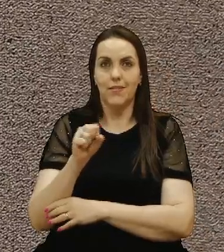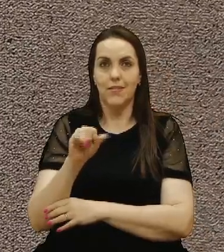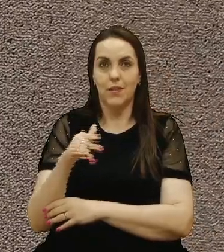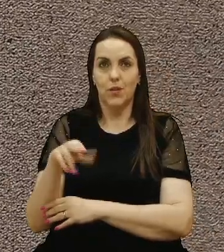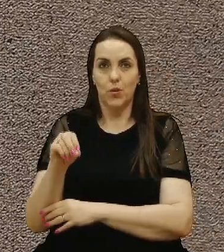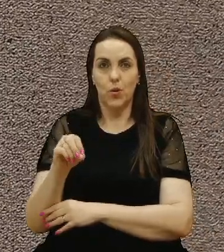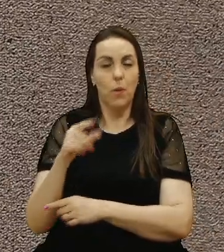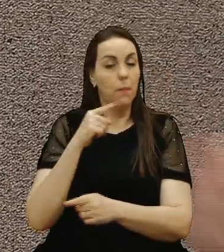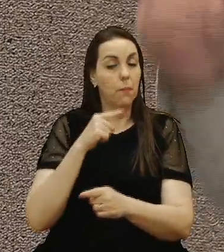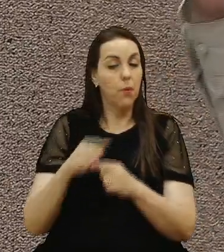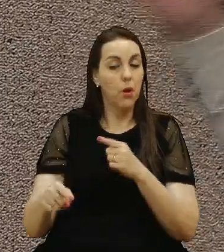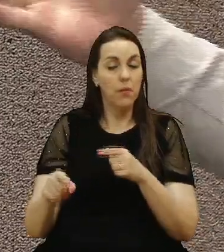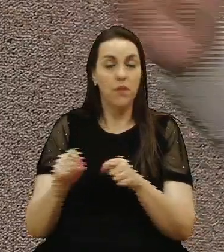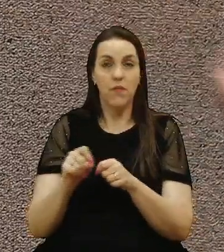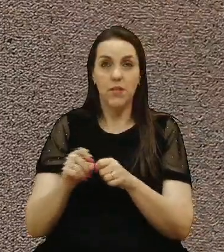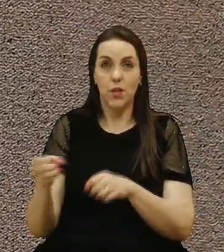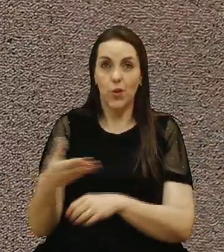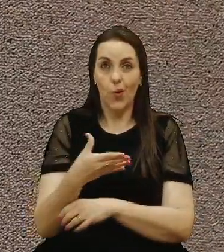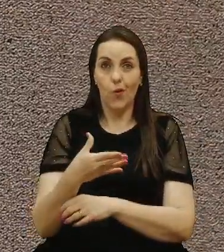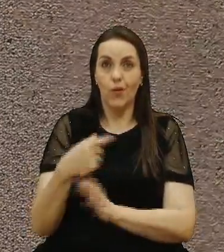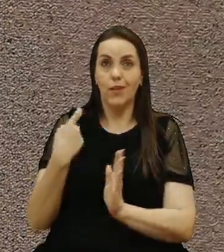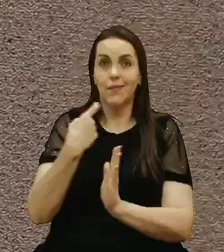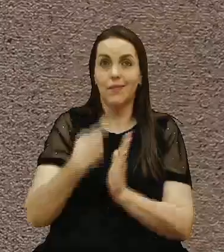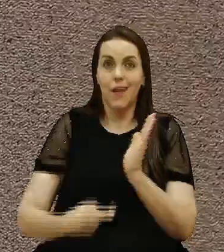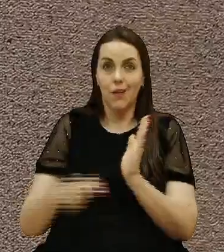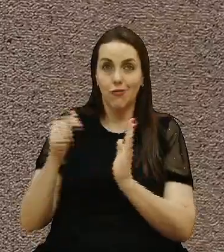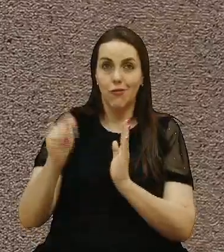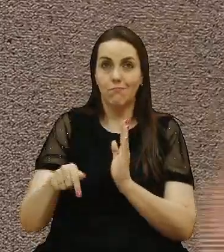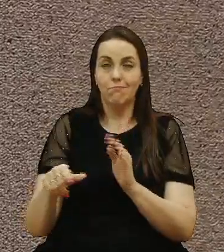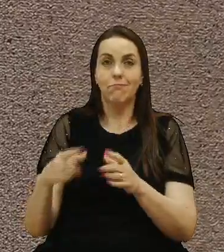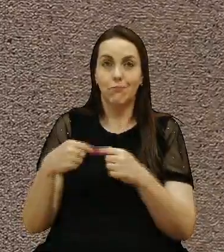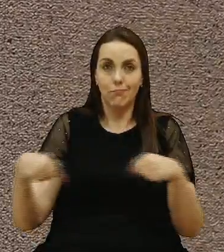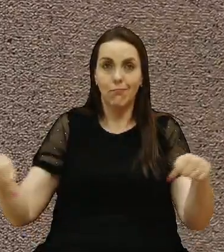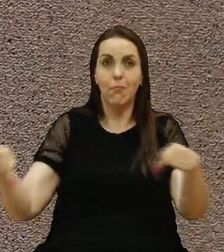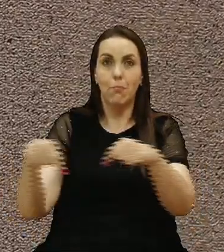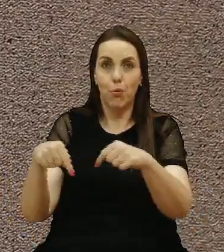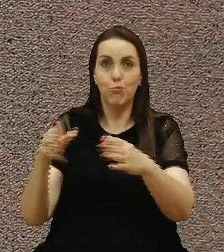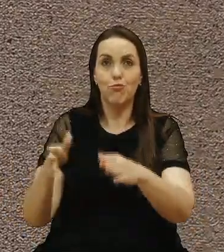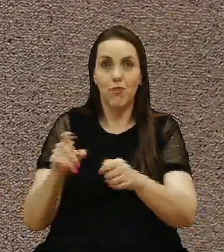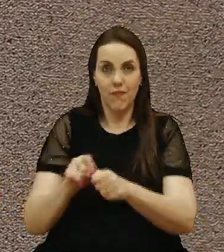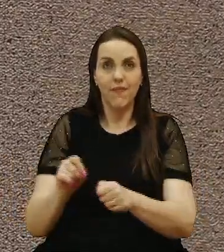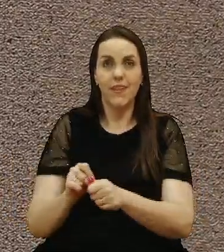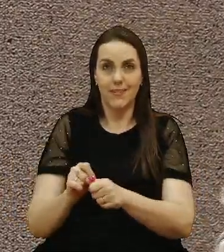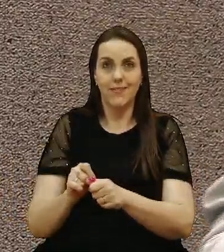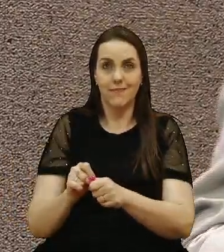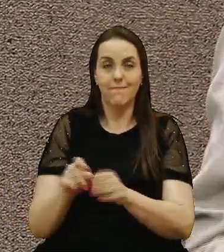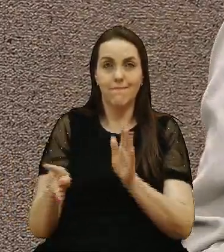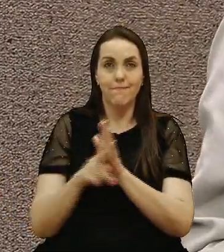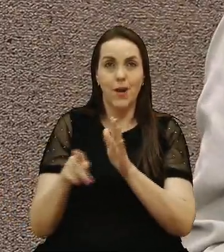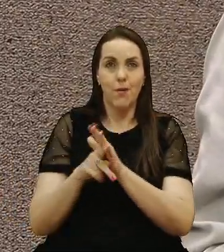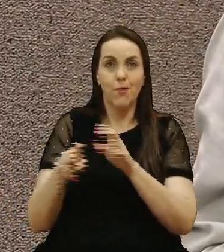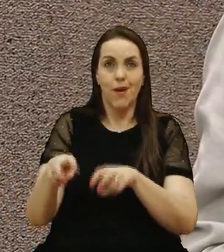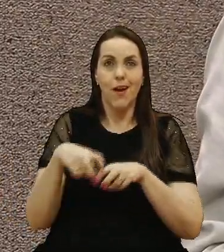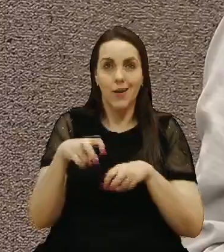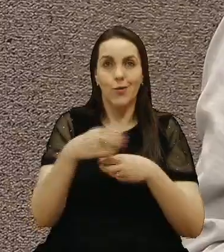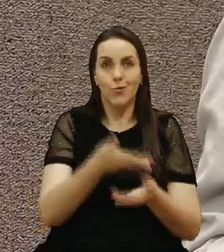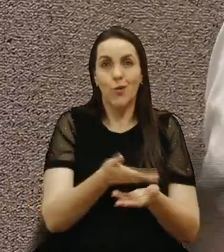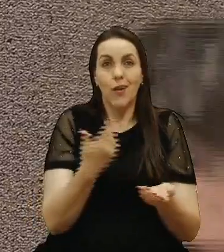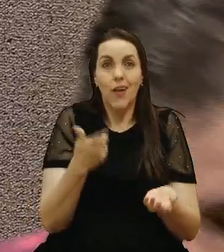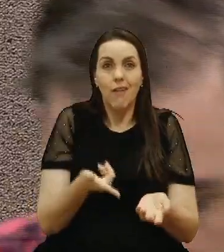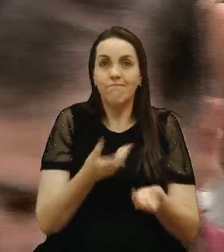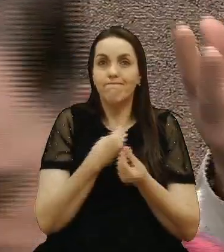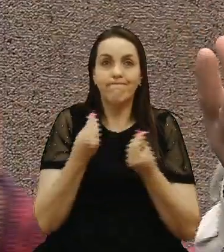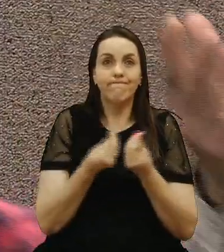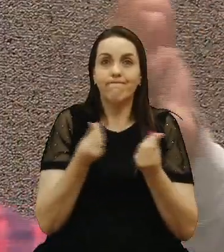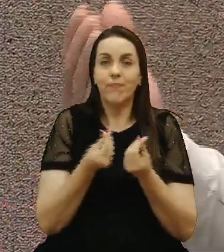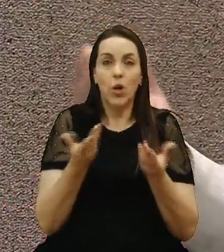novos poços, querendo taxar os poços que já existem, que foram feitos pelos agricultores, e deixando os agricultores numa situação que eles não tinham